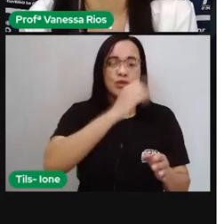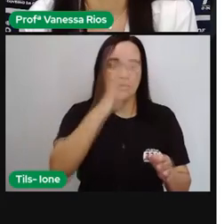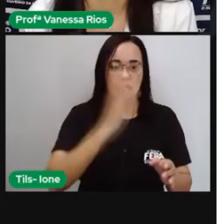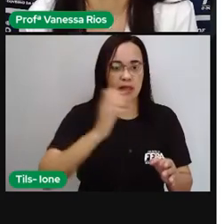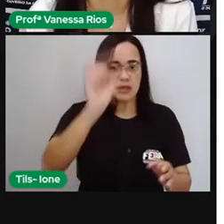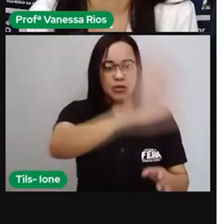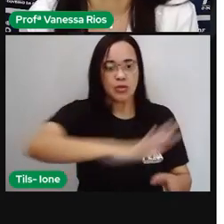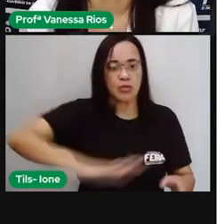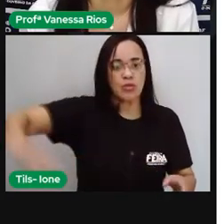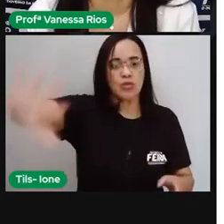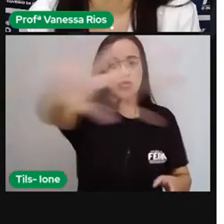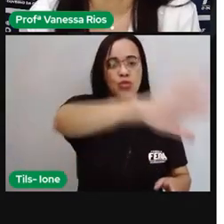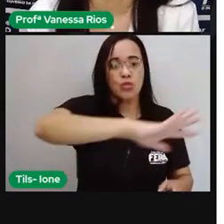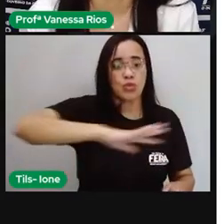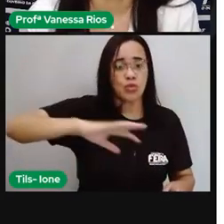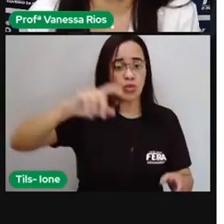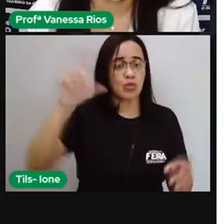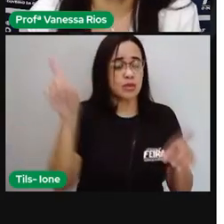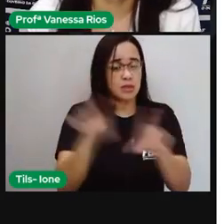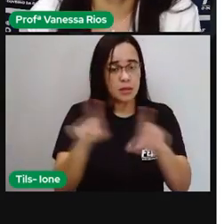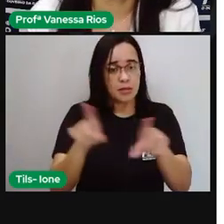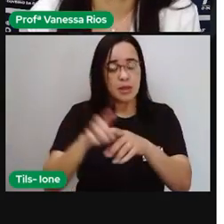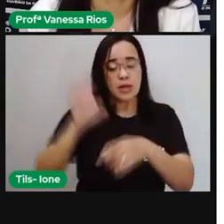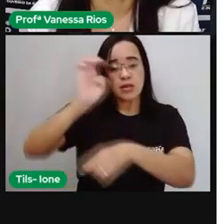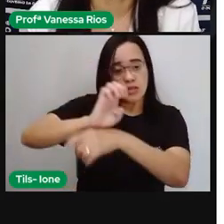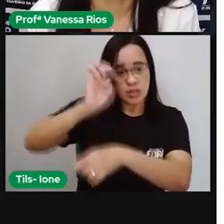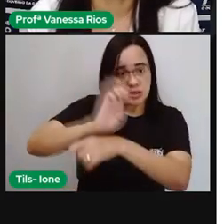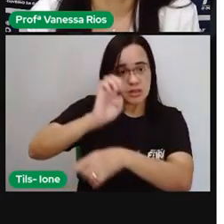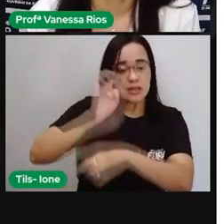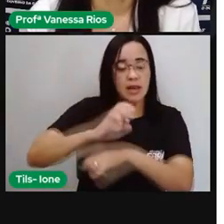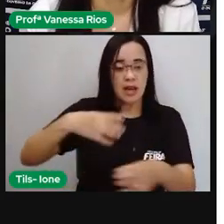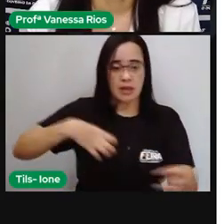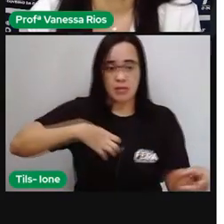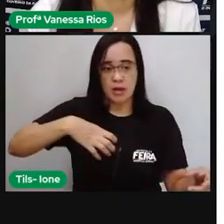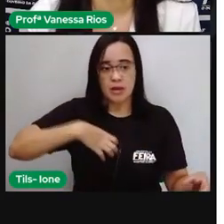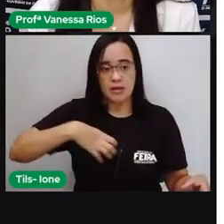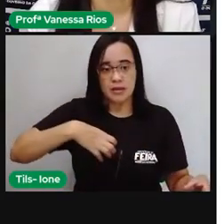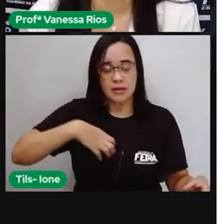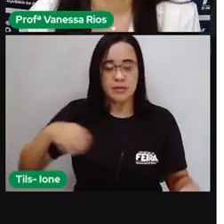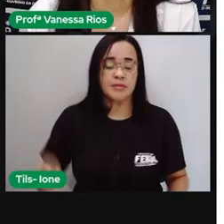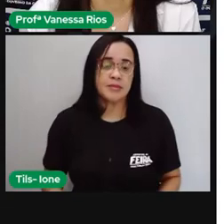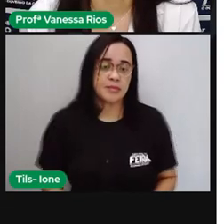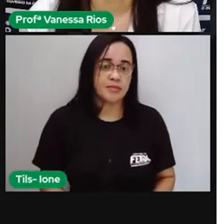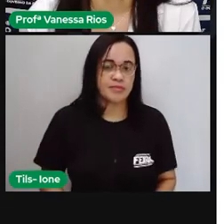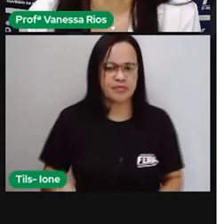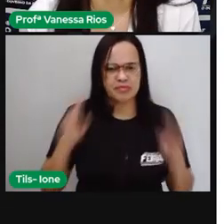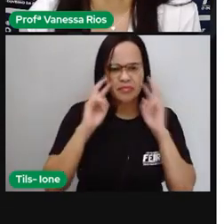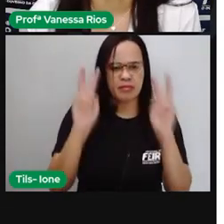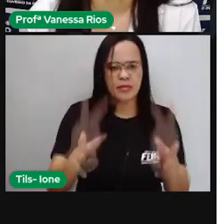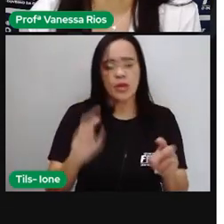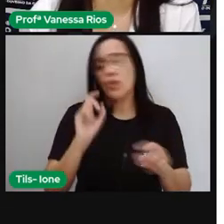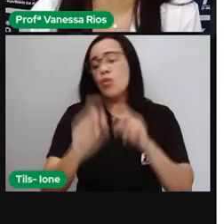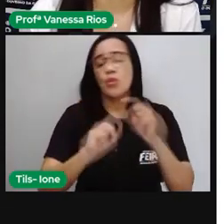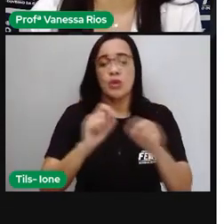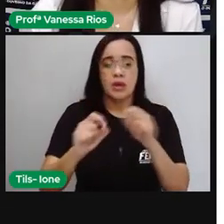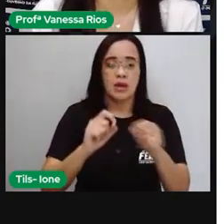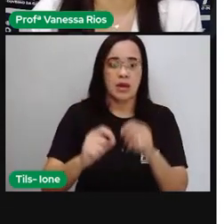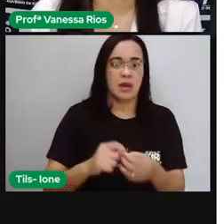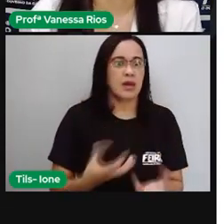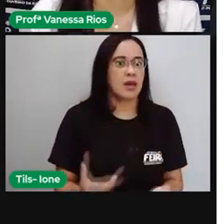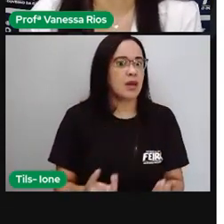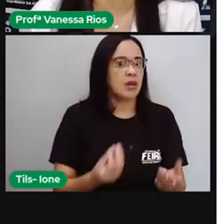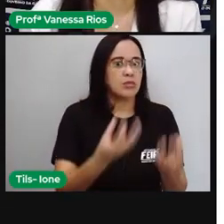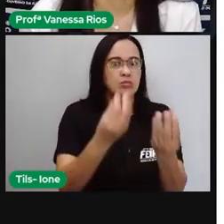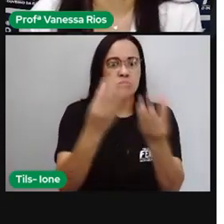todo, em relação também ao nosso estado, não é? A Bahia. E a gente observa aí quanto de riqueza